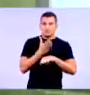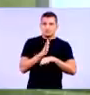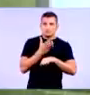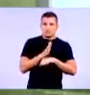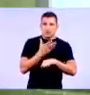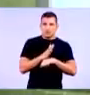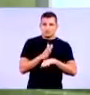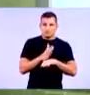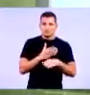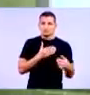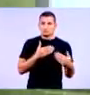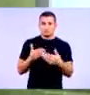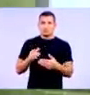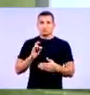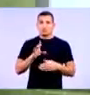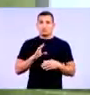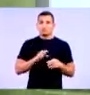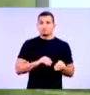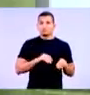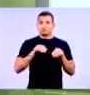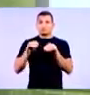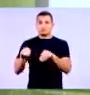a pedido se o aluno